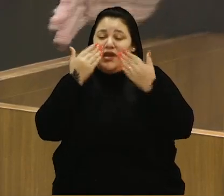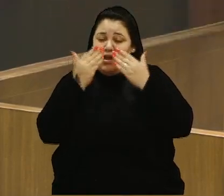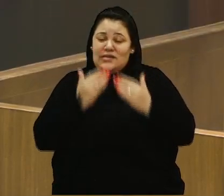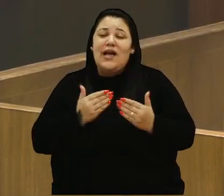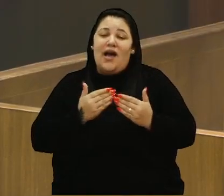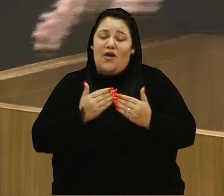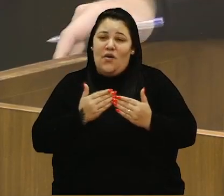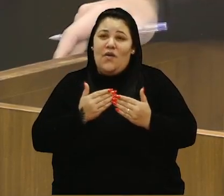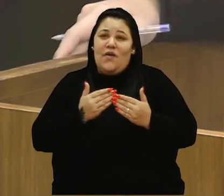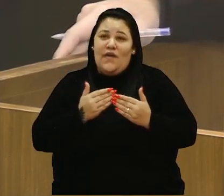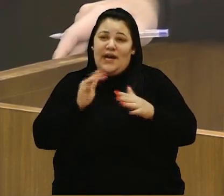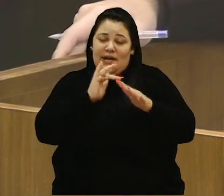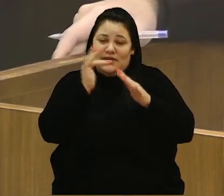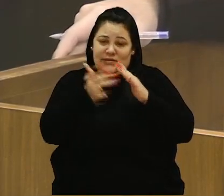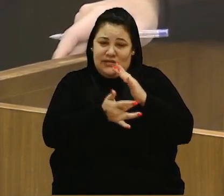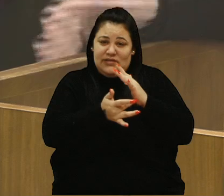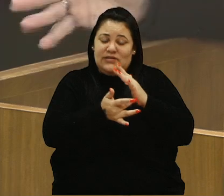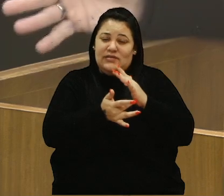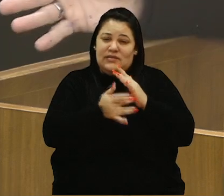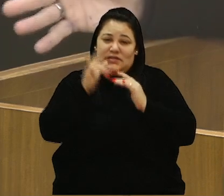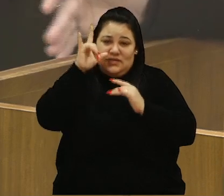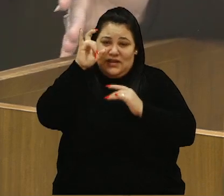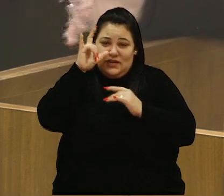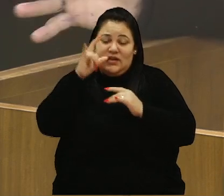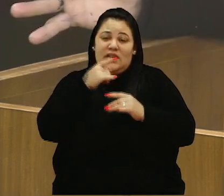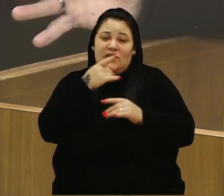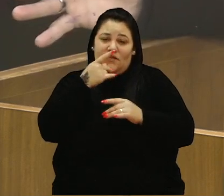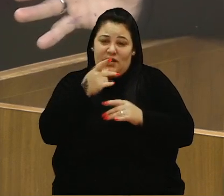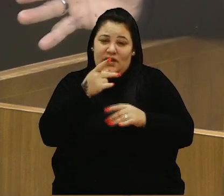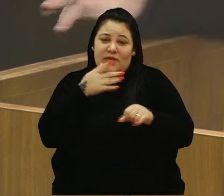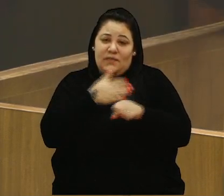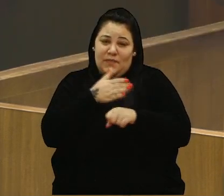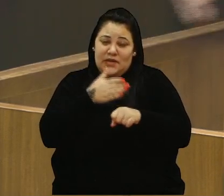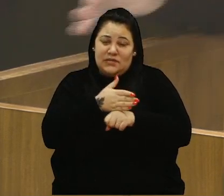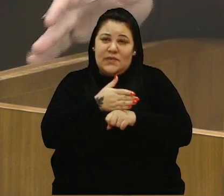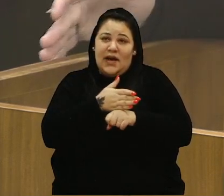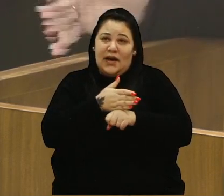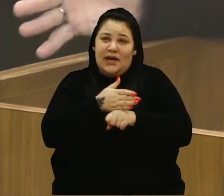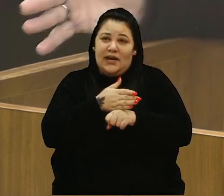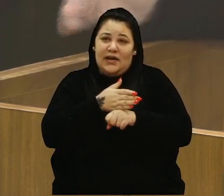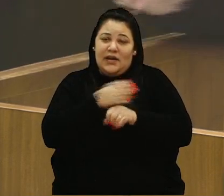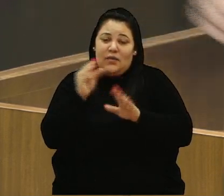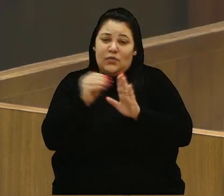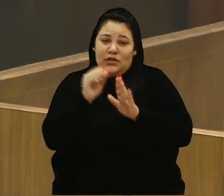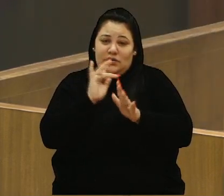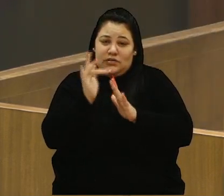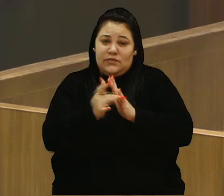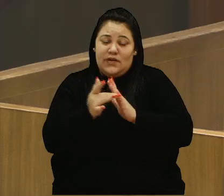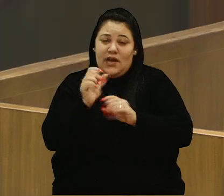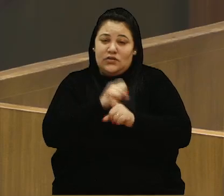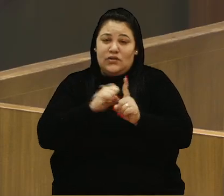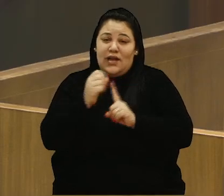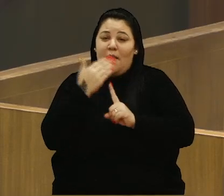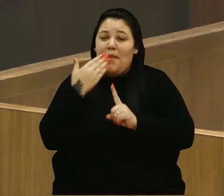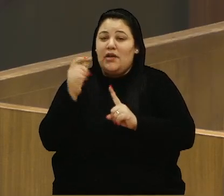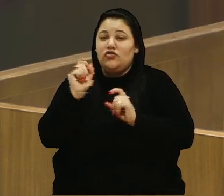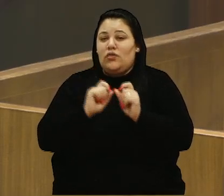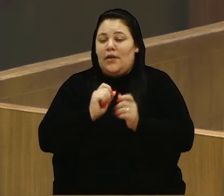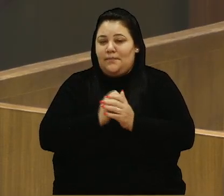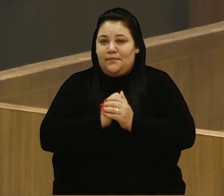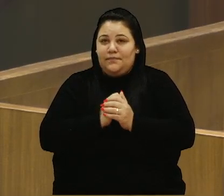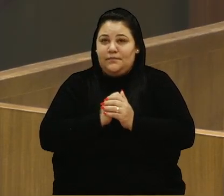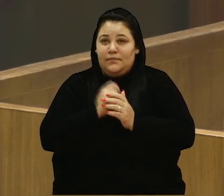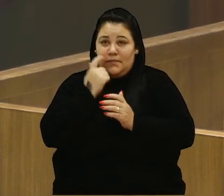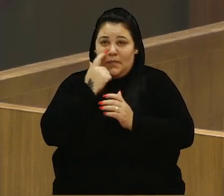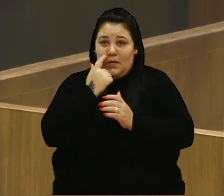via Instagram, e eu prometi que ia fazer um mandato participativo, eu coloquei algumas coisas do que a sociedade me pede. Que deixa de ser 2